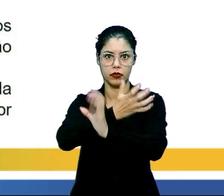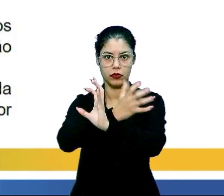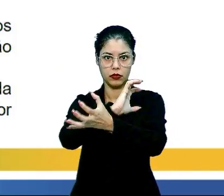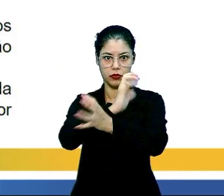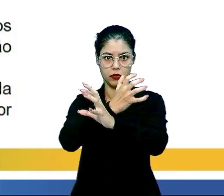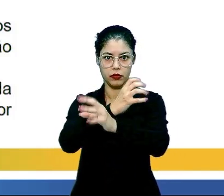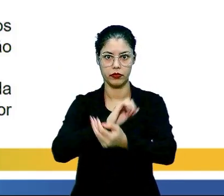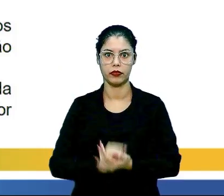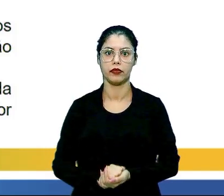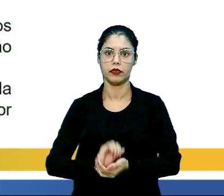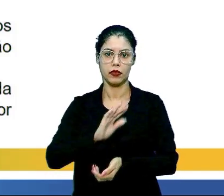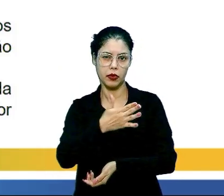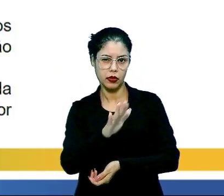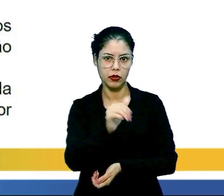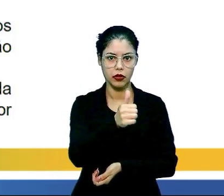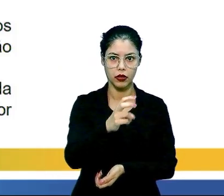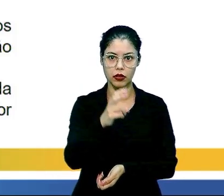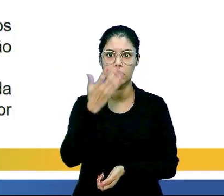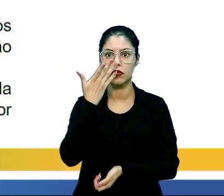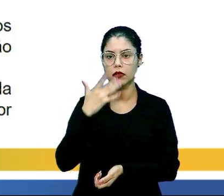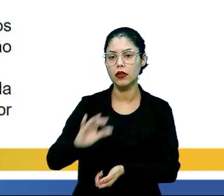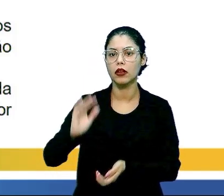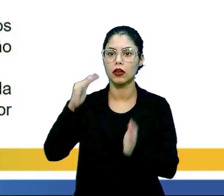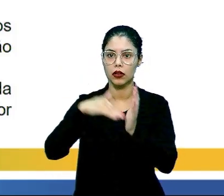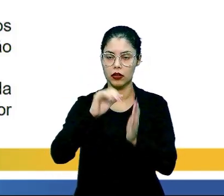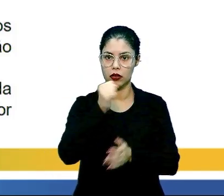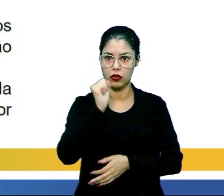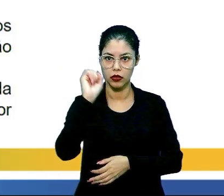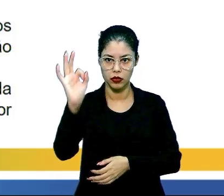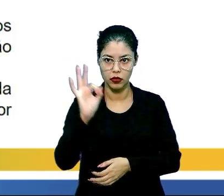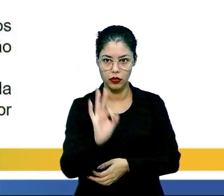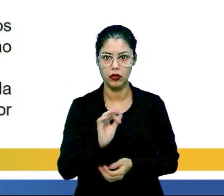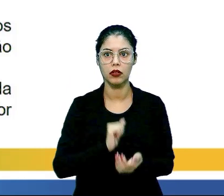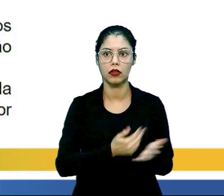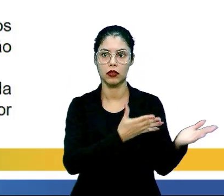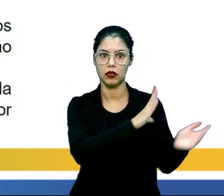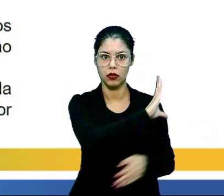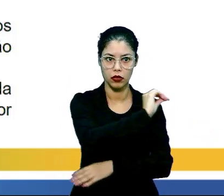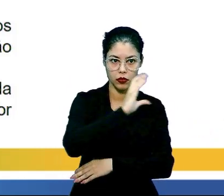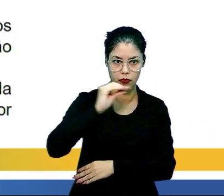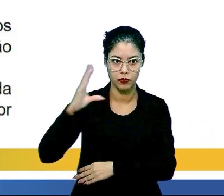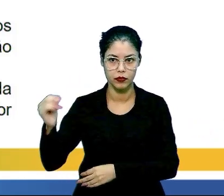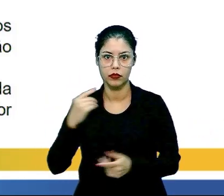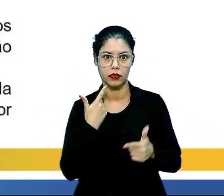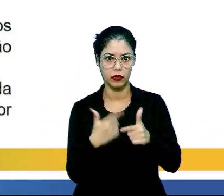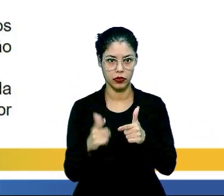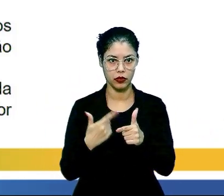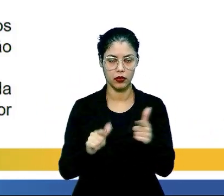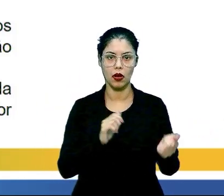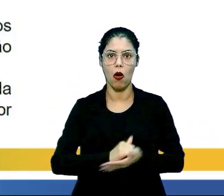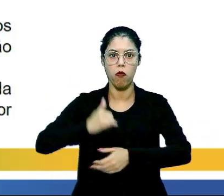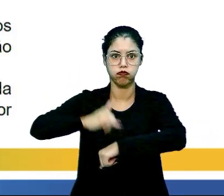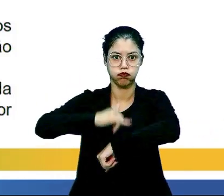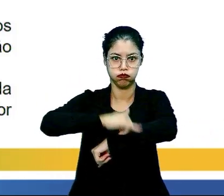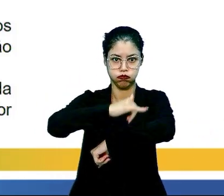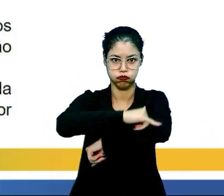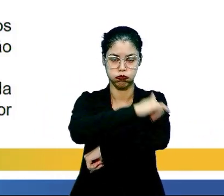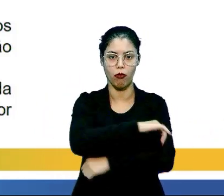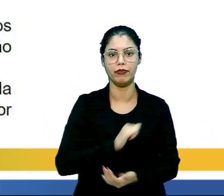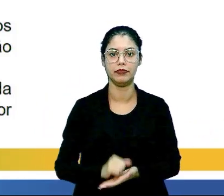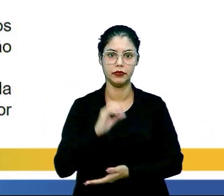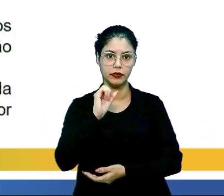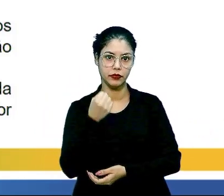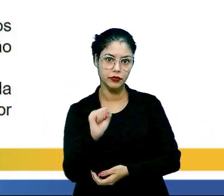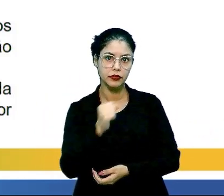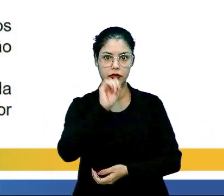do esqueleto. Cerca de 15% das crianças e 8% dos adolescentes sofrem de problemas de obesidade e